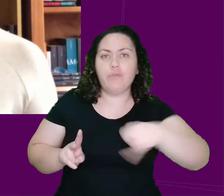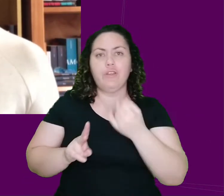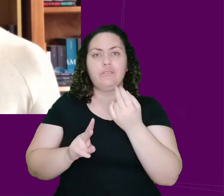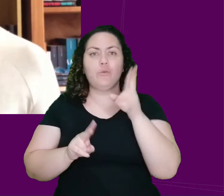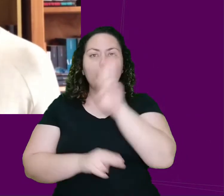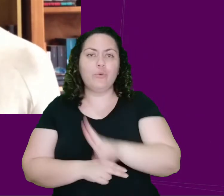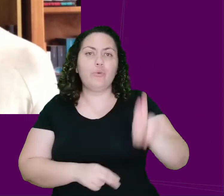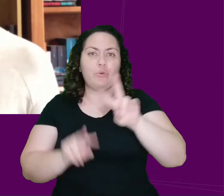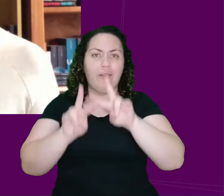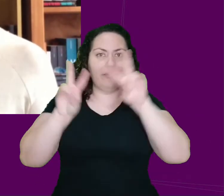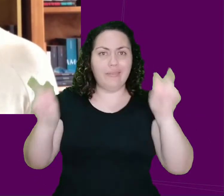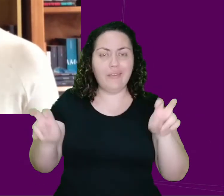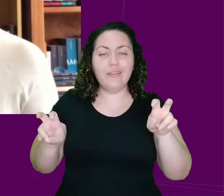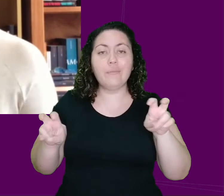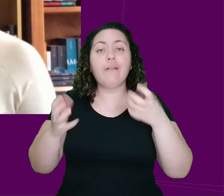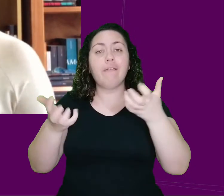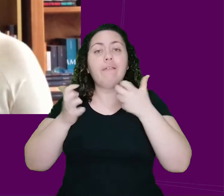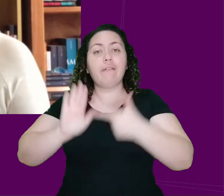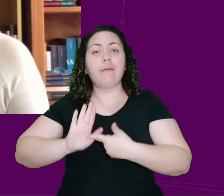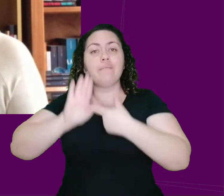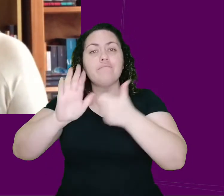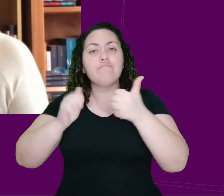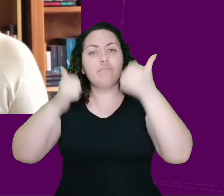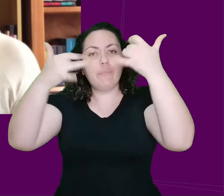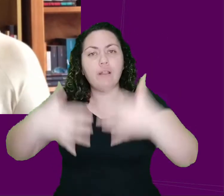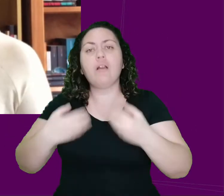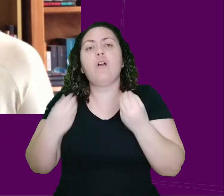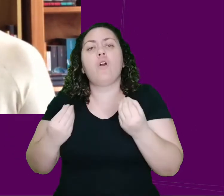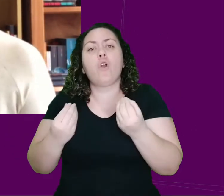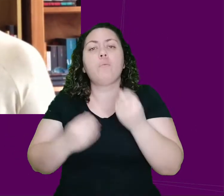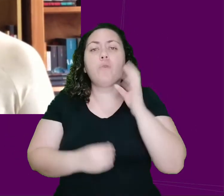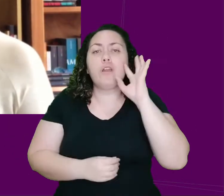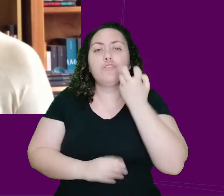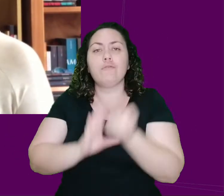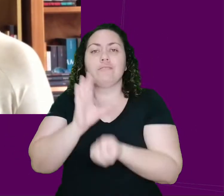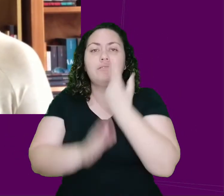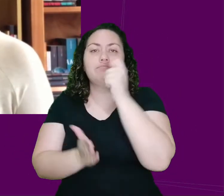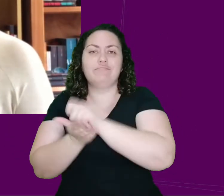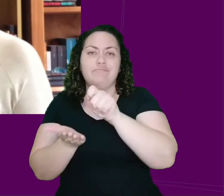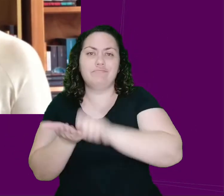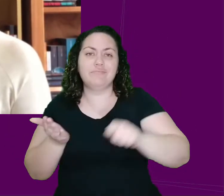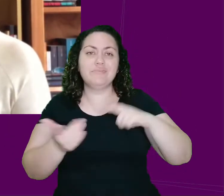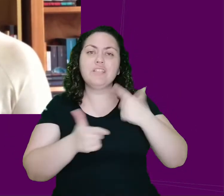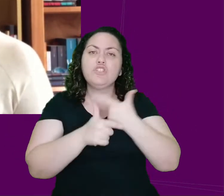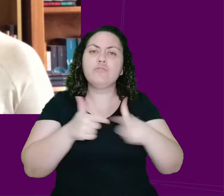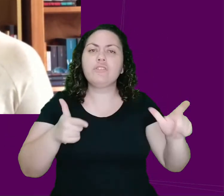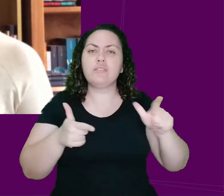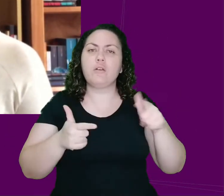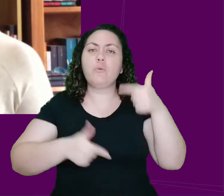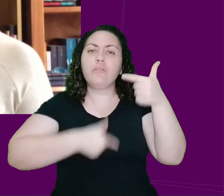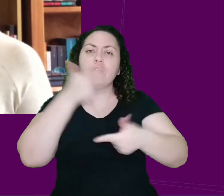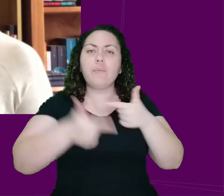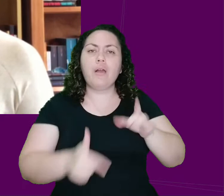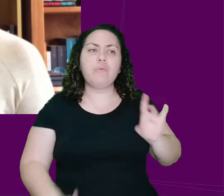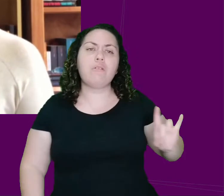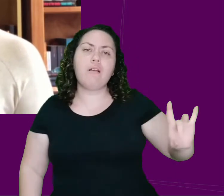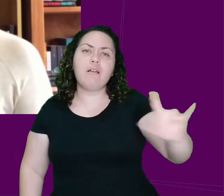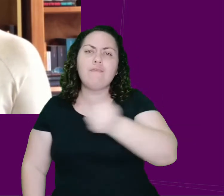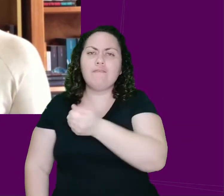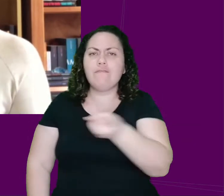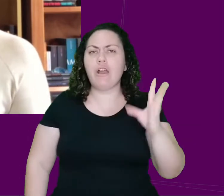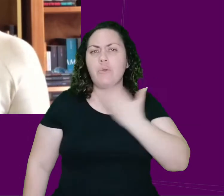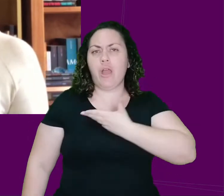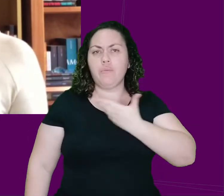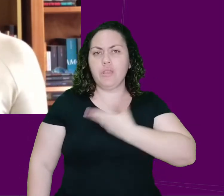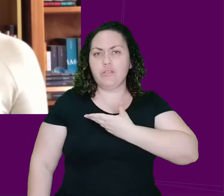ele tenta explicar como decidiu produzir o seu livro pela divisão do trabalho entre vários de seus amigos e